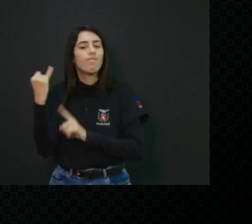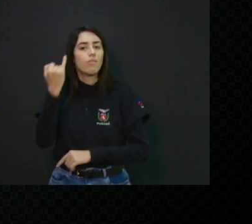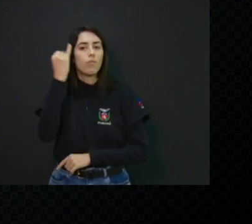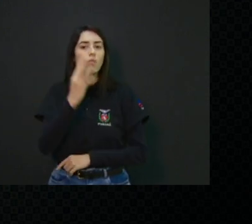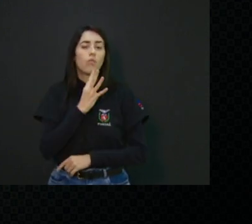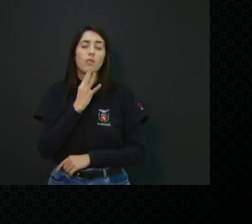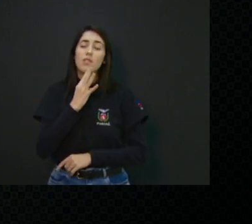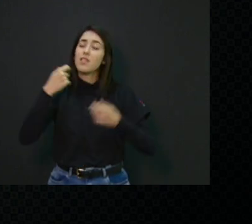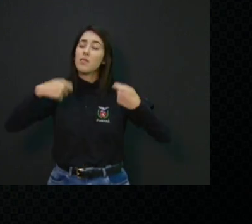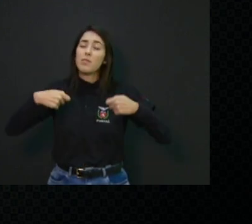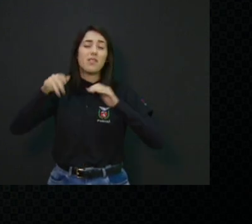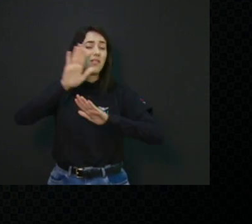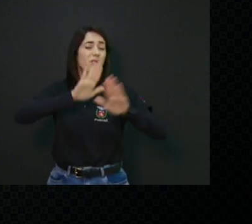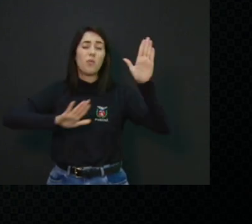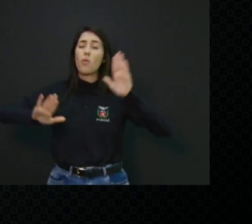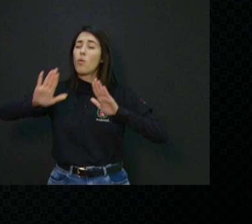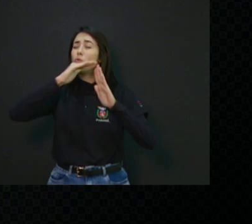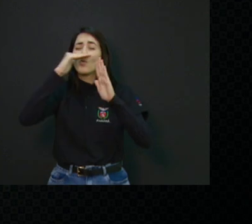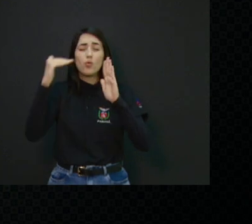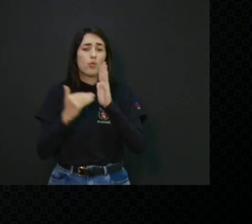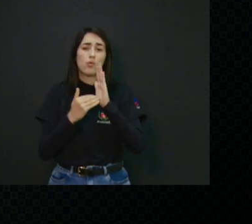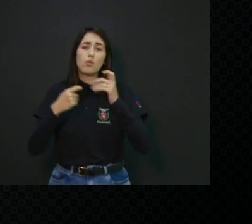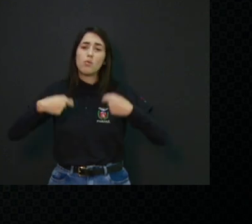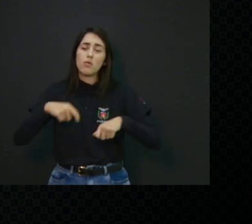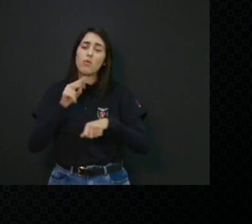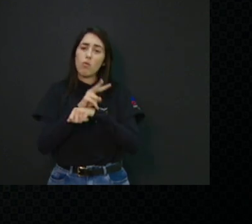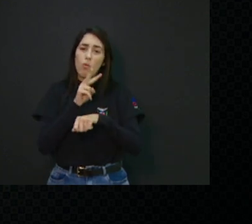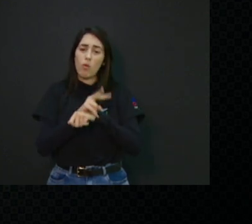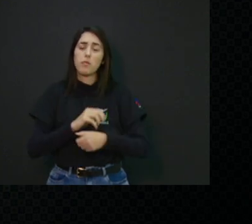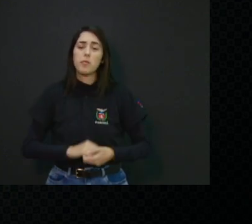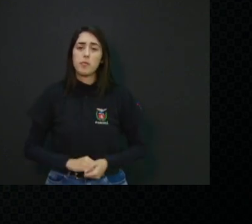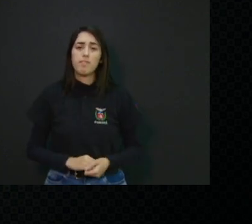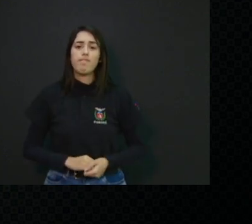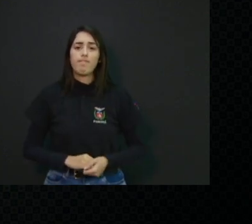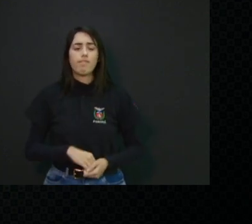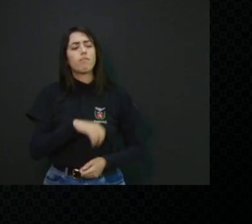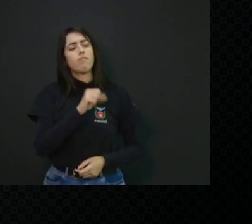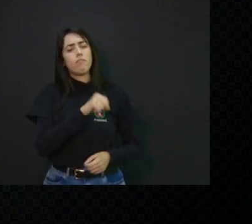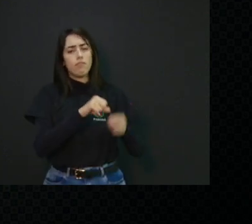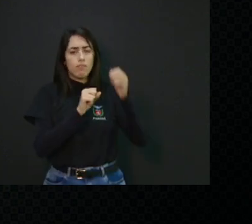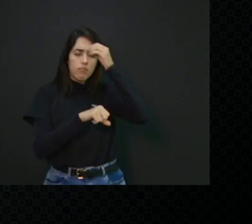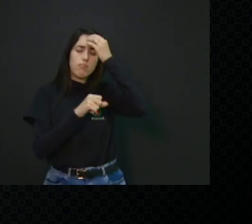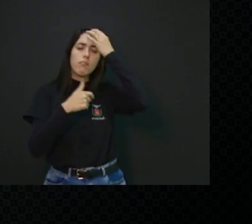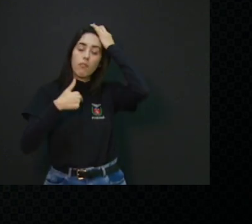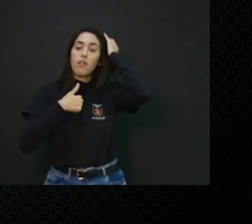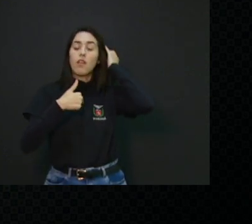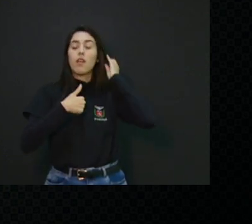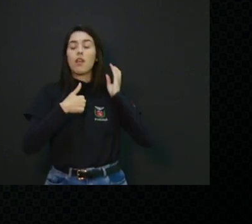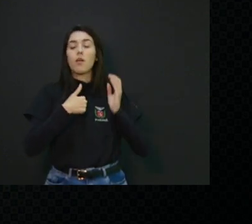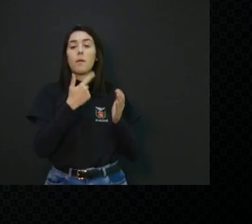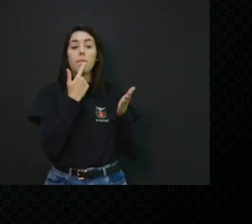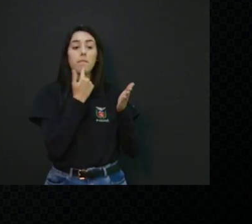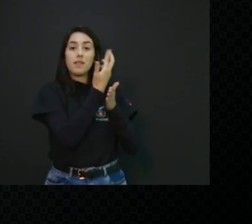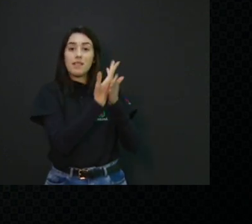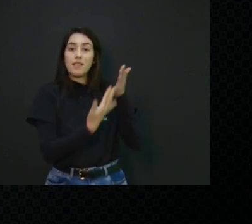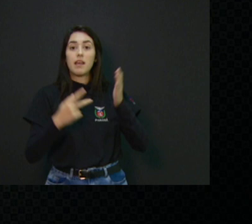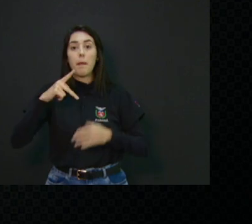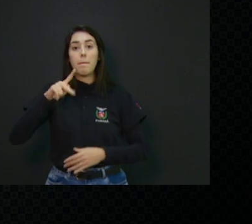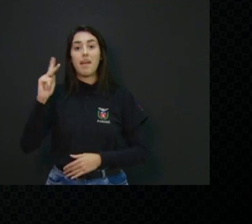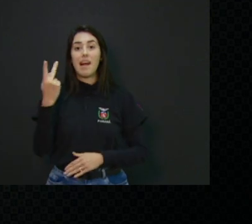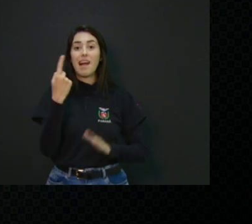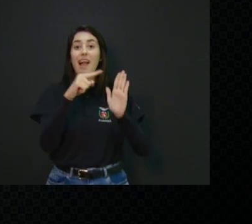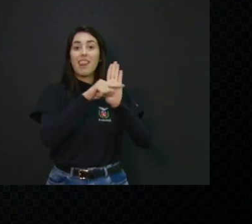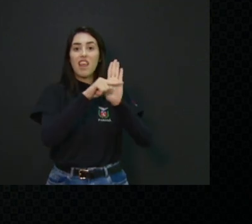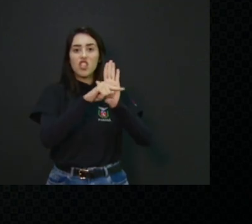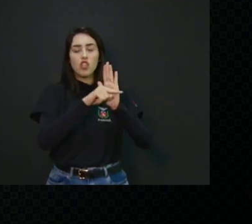de tudo, né? Se a gente for sim, analisar. Sim, eu tenho, né, sangue RH negativo, então tem todos